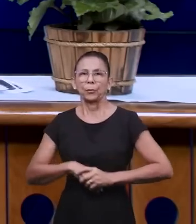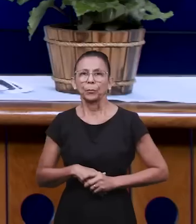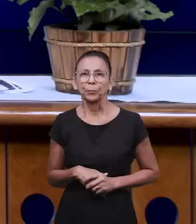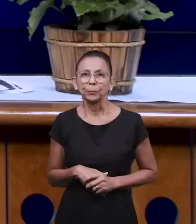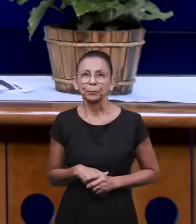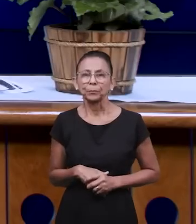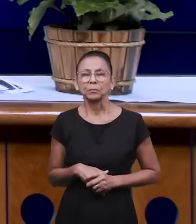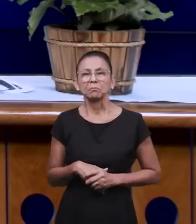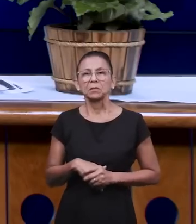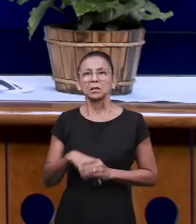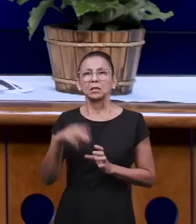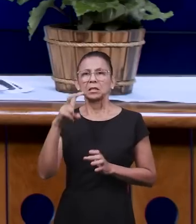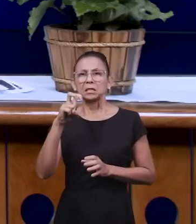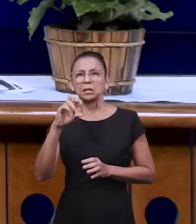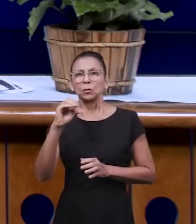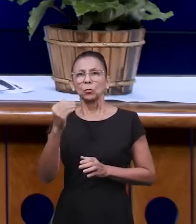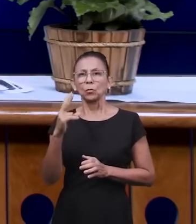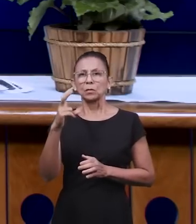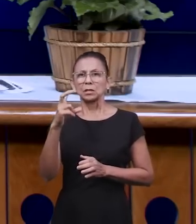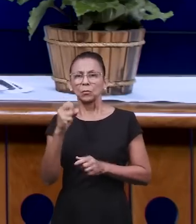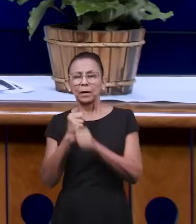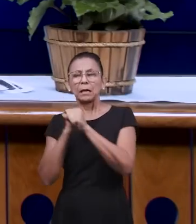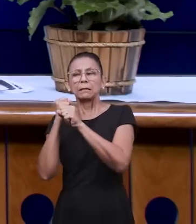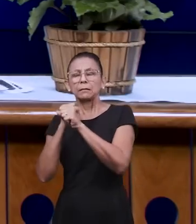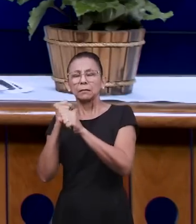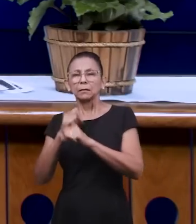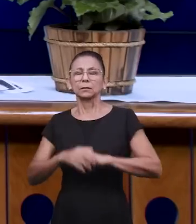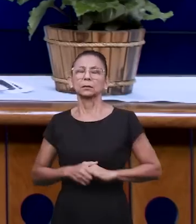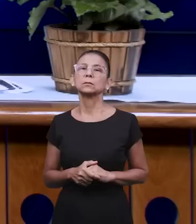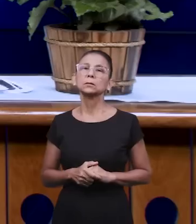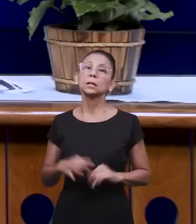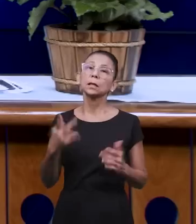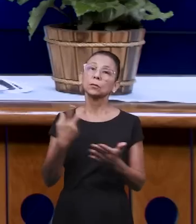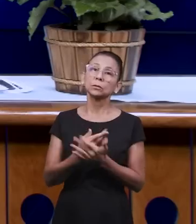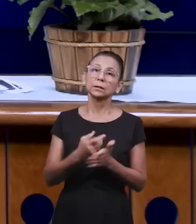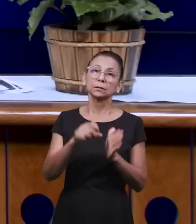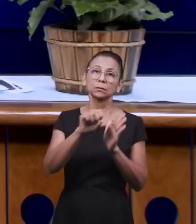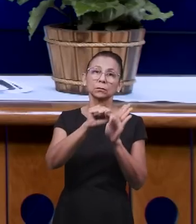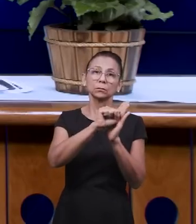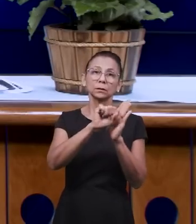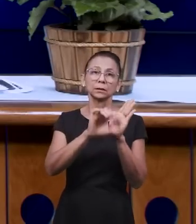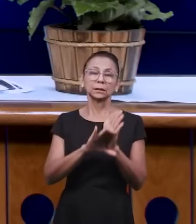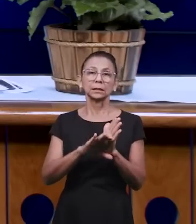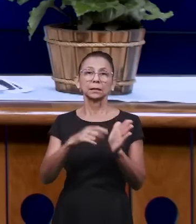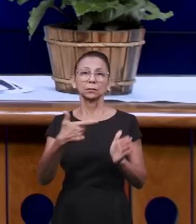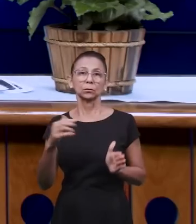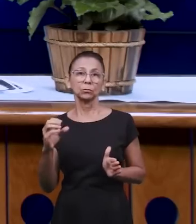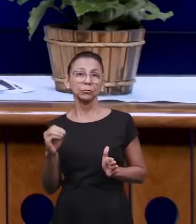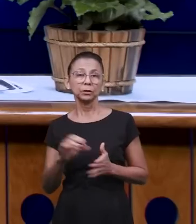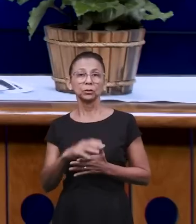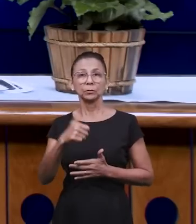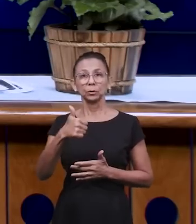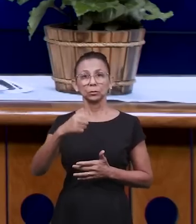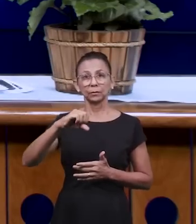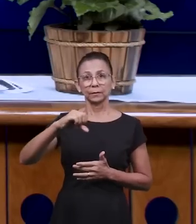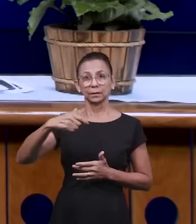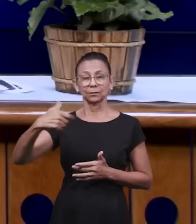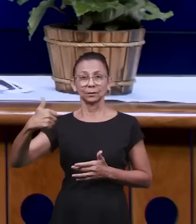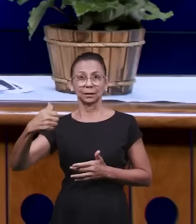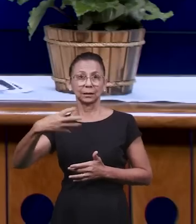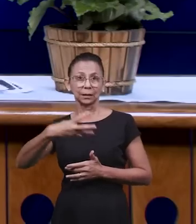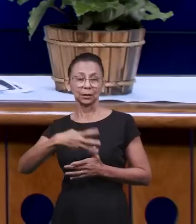ele destruiu a cidade e exterminou Israel da face da terra. Porém, algumas